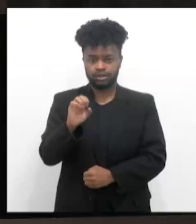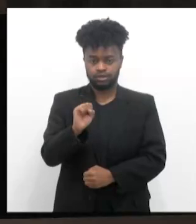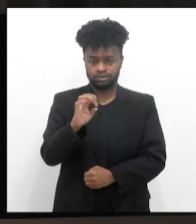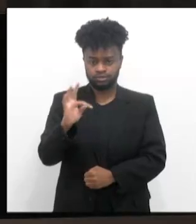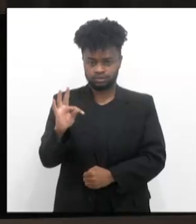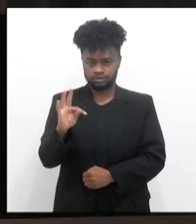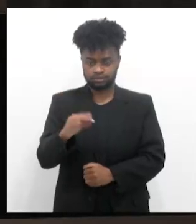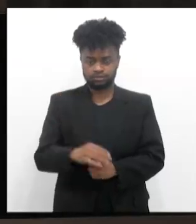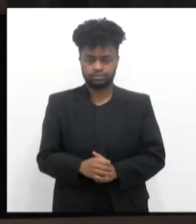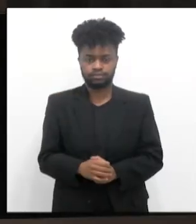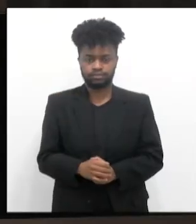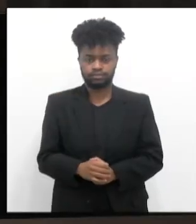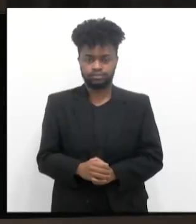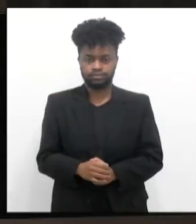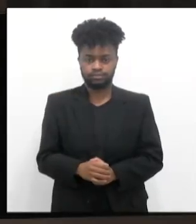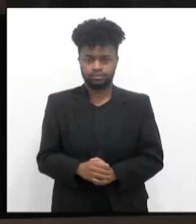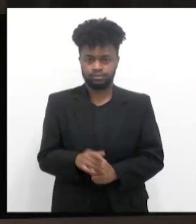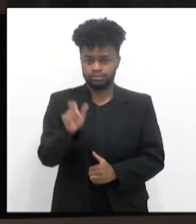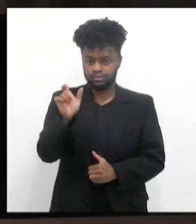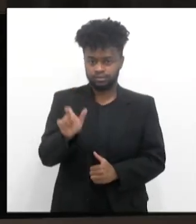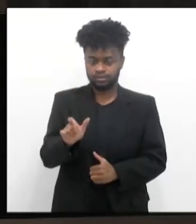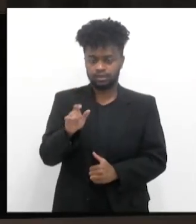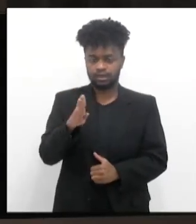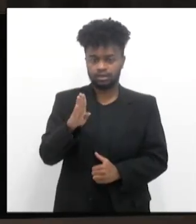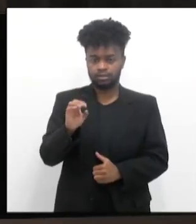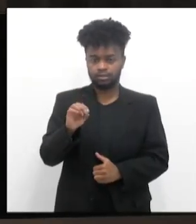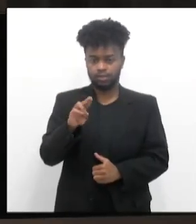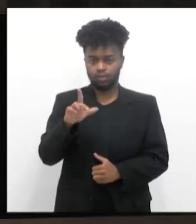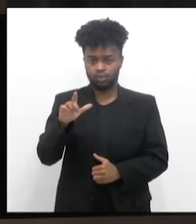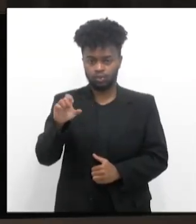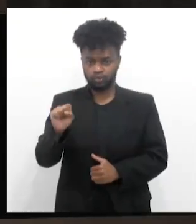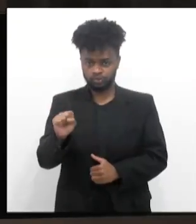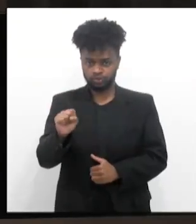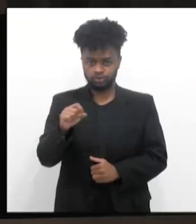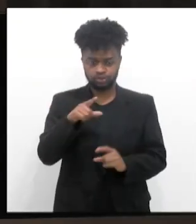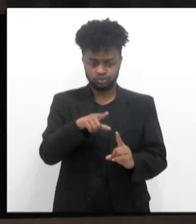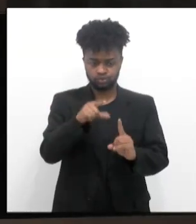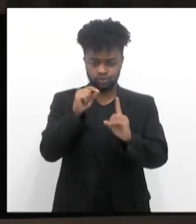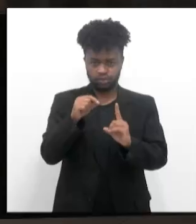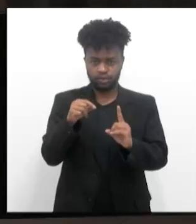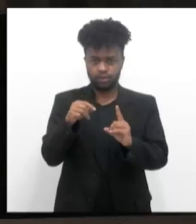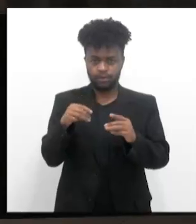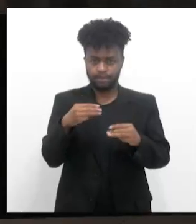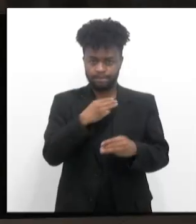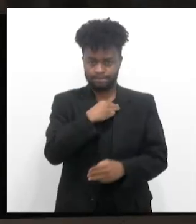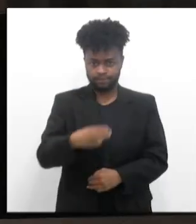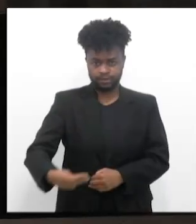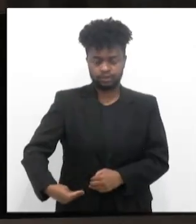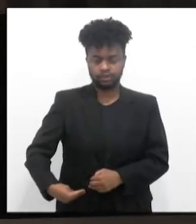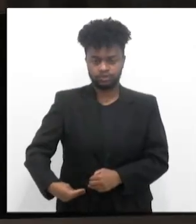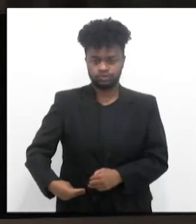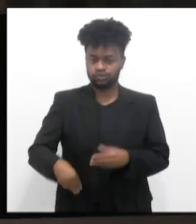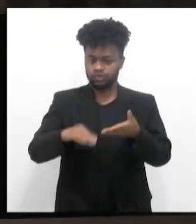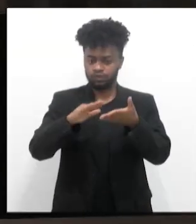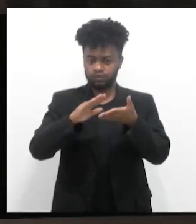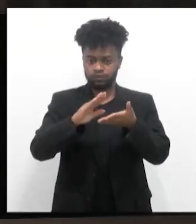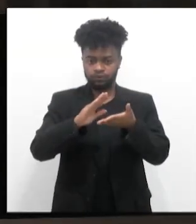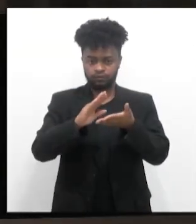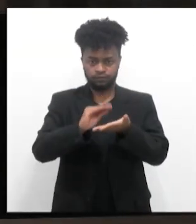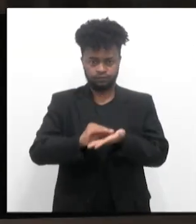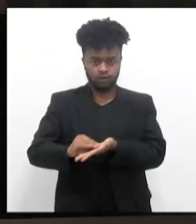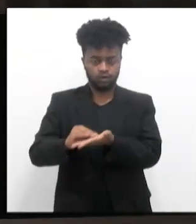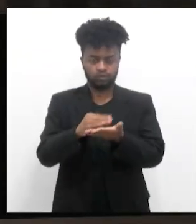MTST. O seu Guilherme Boulos, nomeado ministro do desgoverno